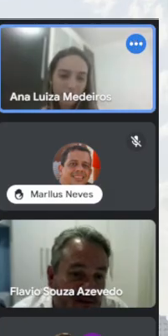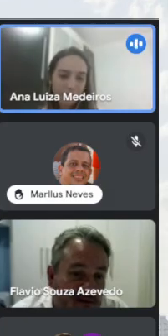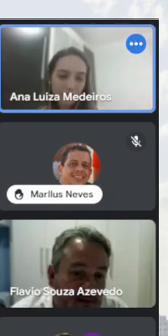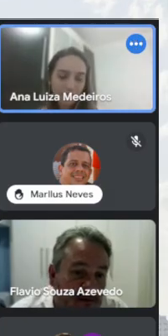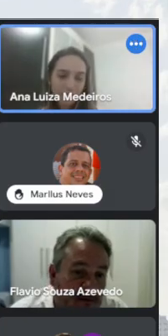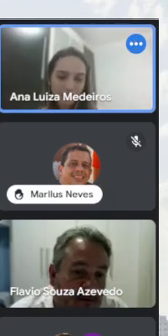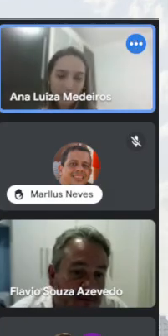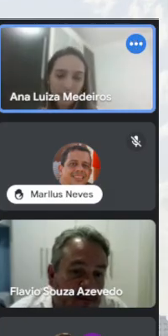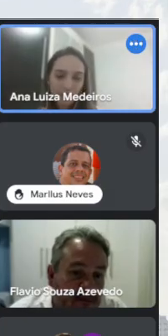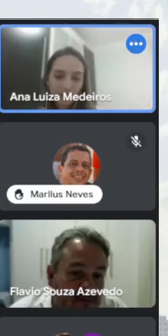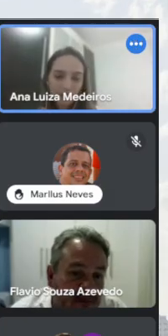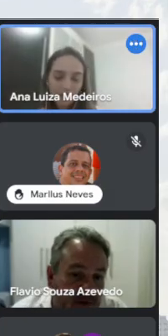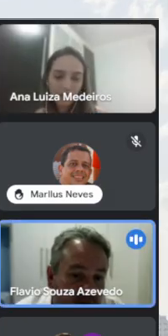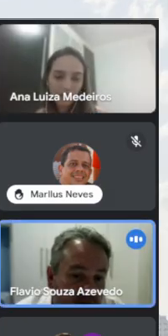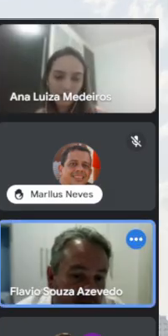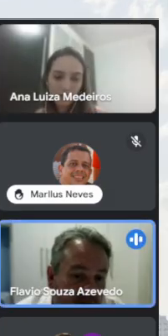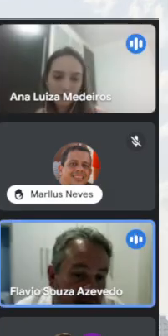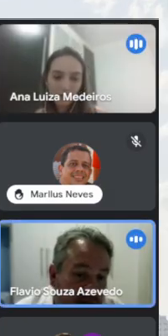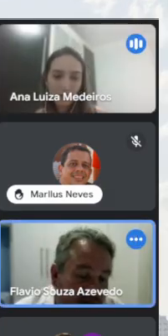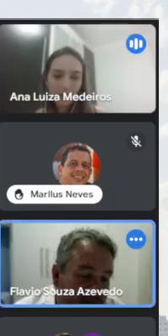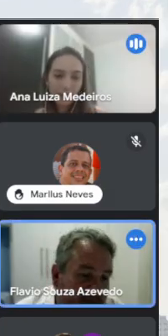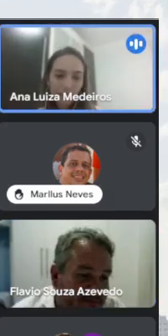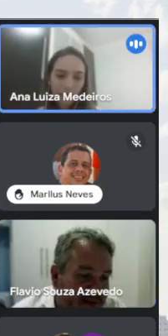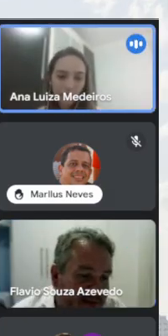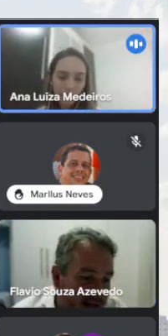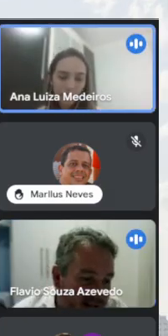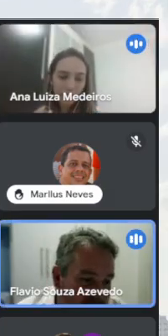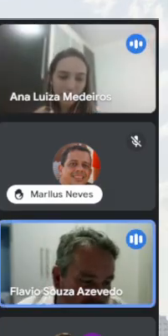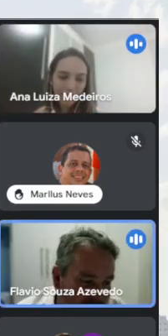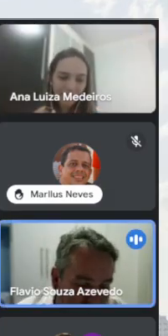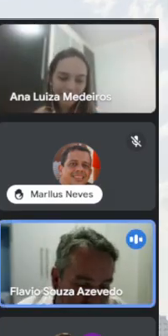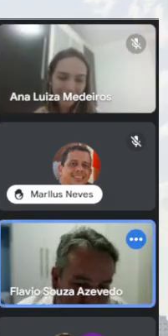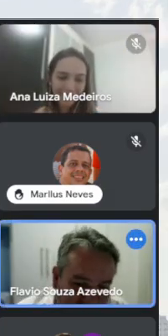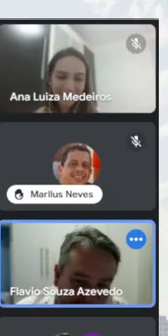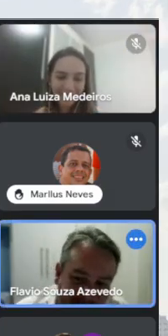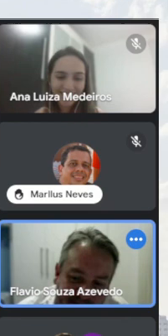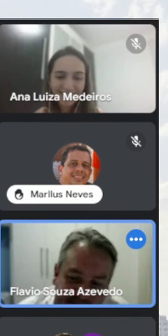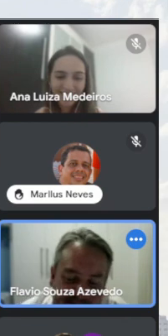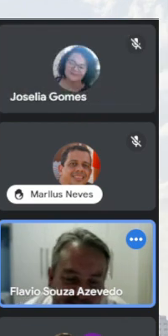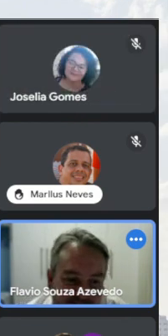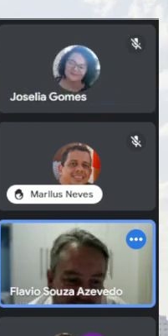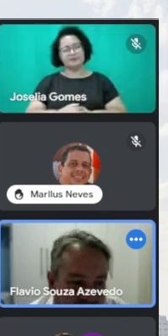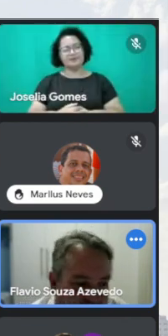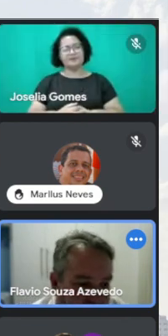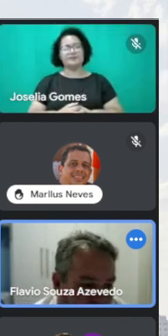exatamente isso. Pronto, foi Obrigada, isso. Viu, pela resposta. Obrigado.